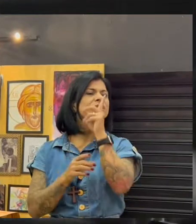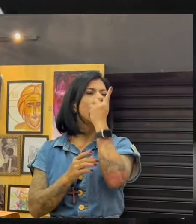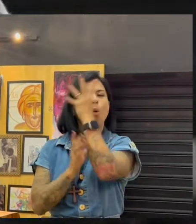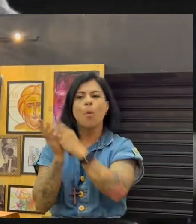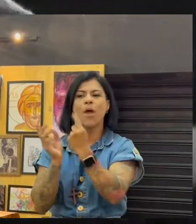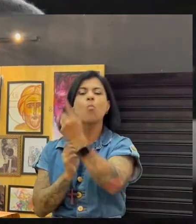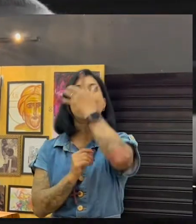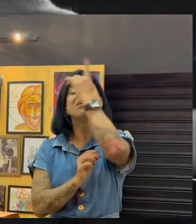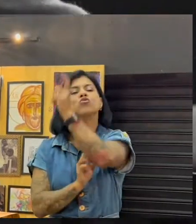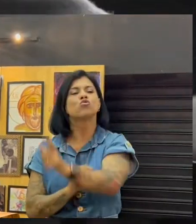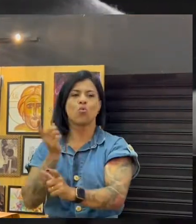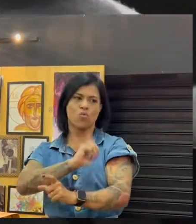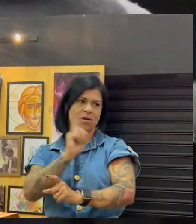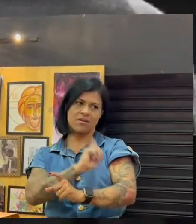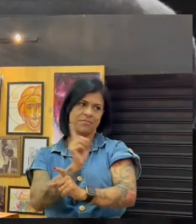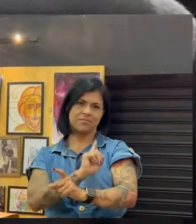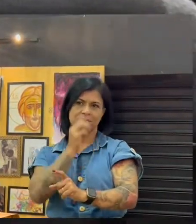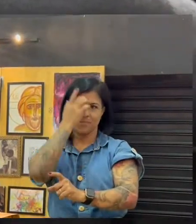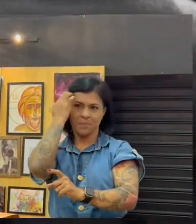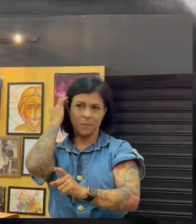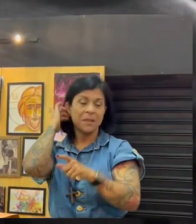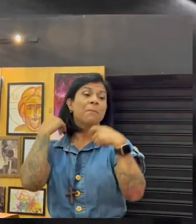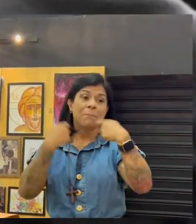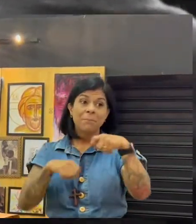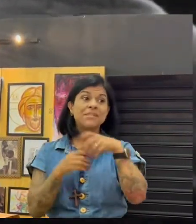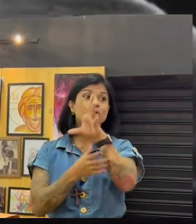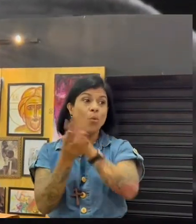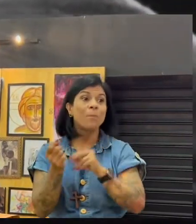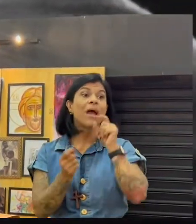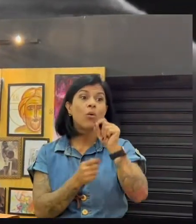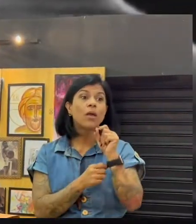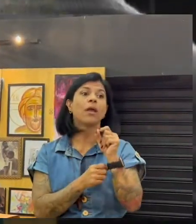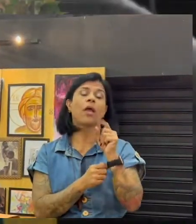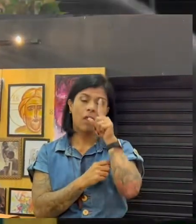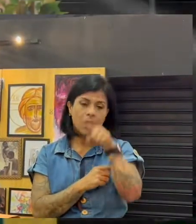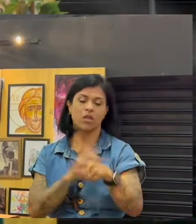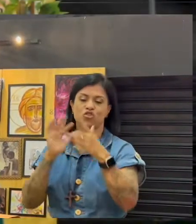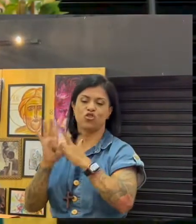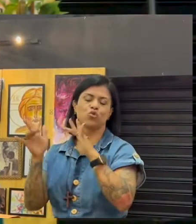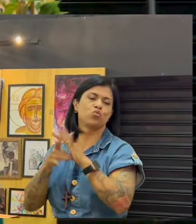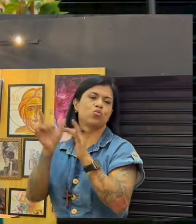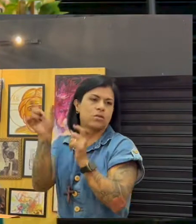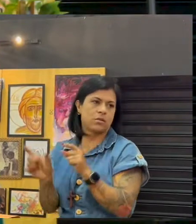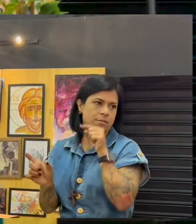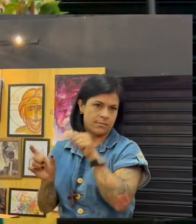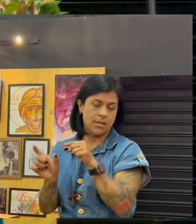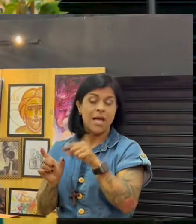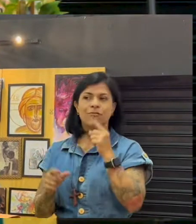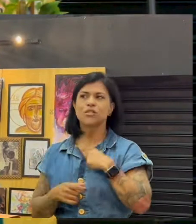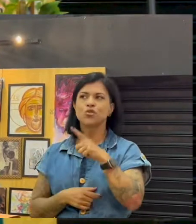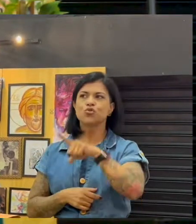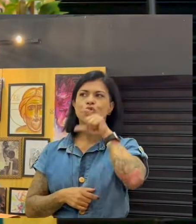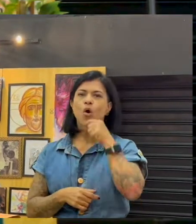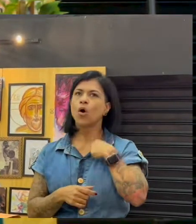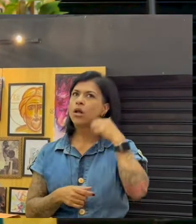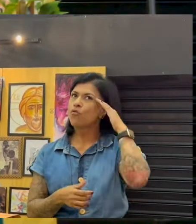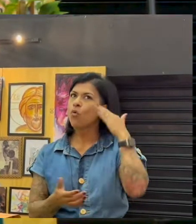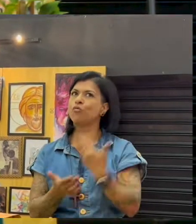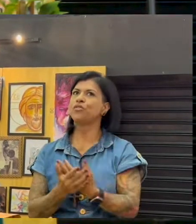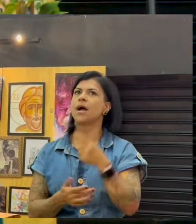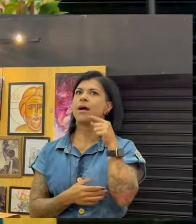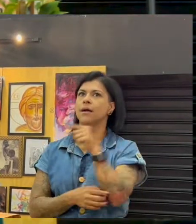está. Não tem a ver com os cargos que você tem, com o dinheiro que você está ganhando